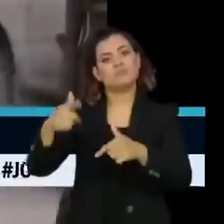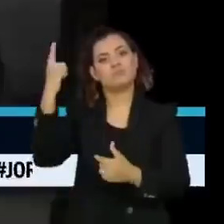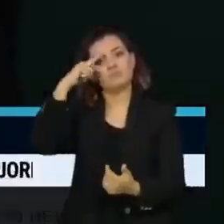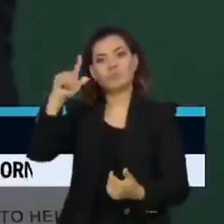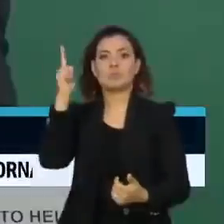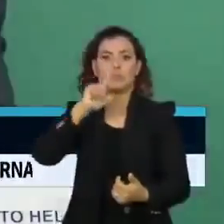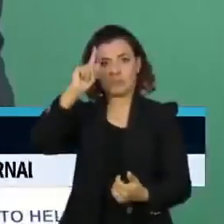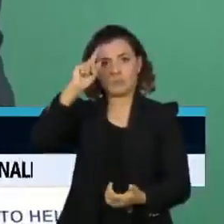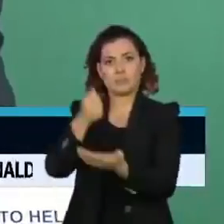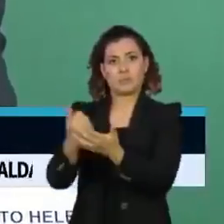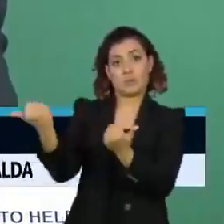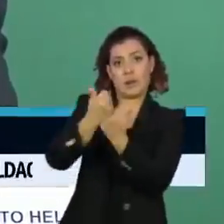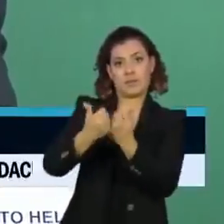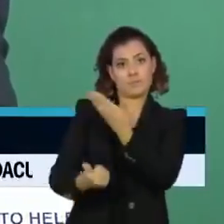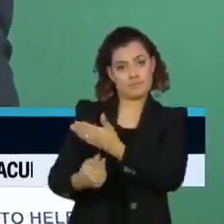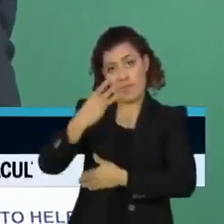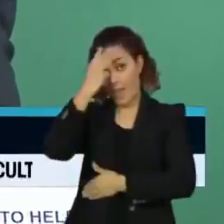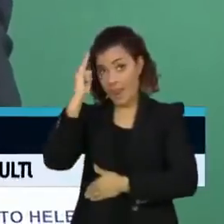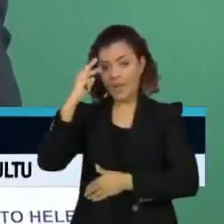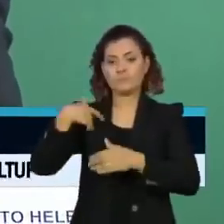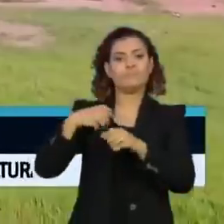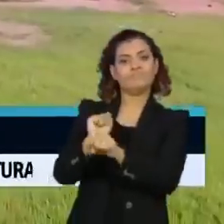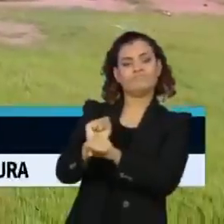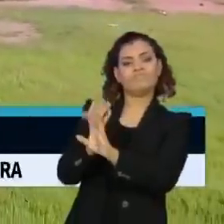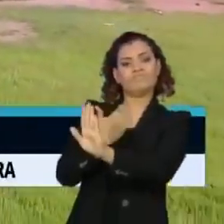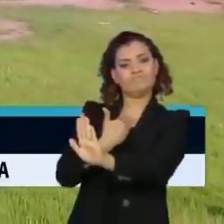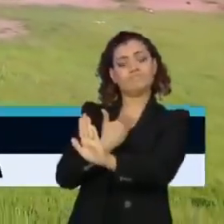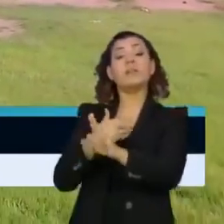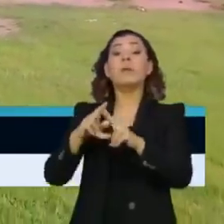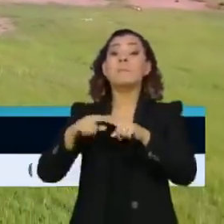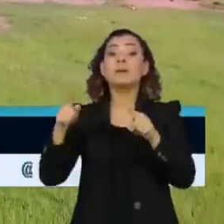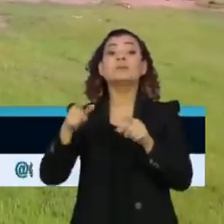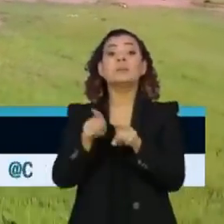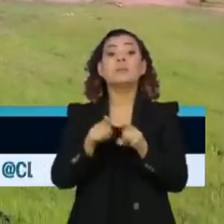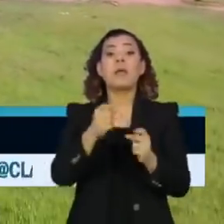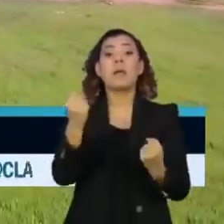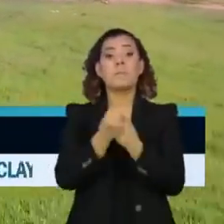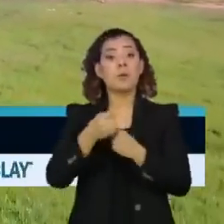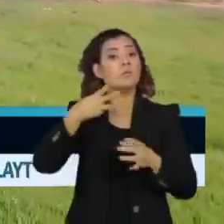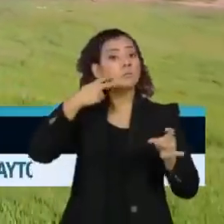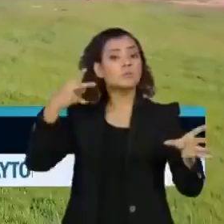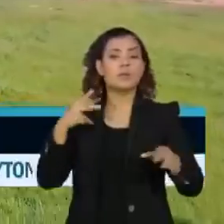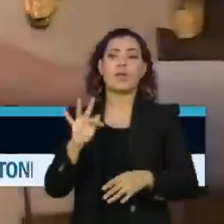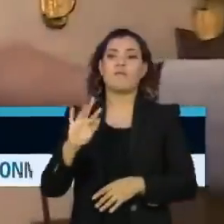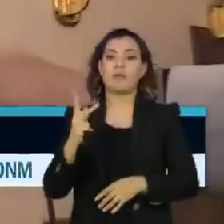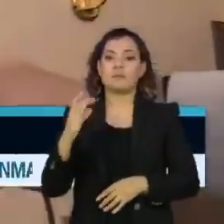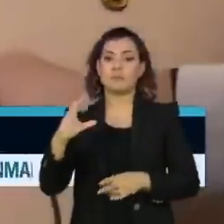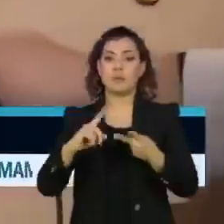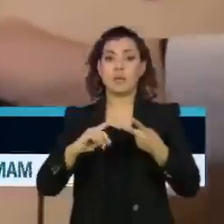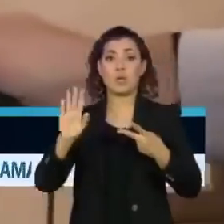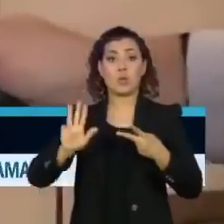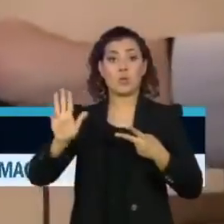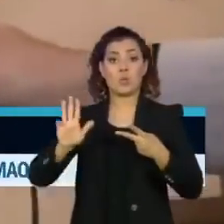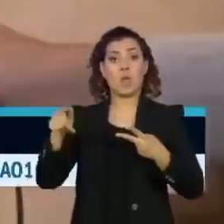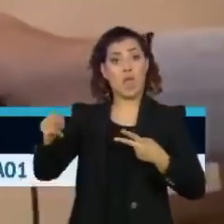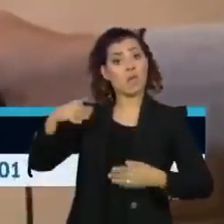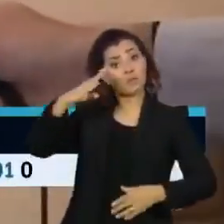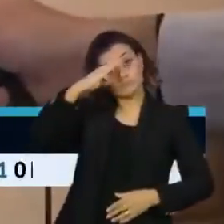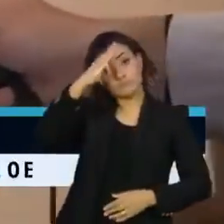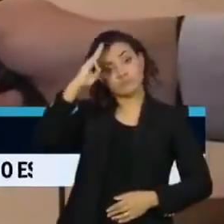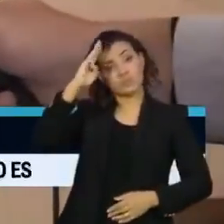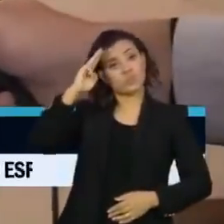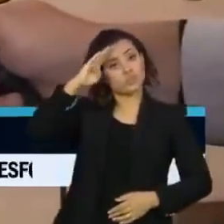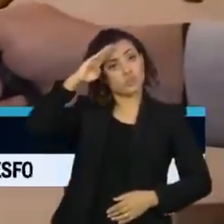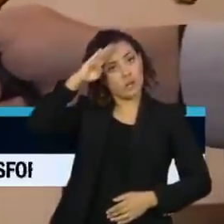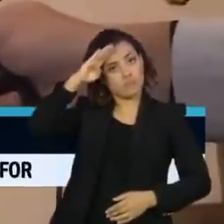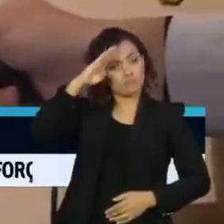depois. Heleno também se opunha à política indigenista dos governos Fernando Henrique e Lula. General comandante do